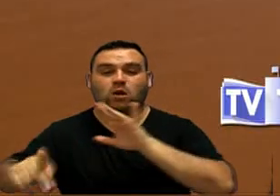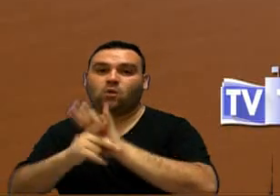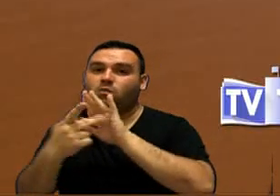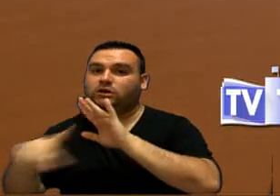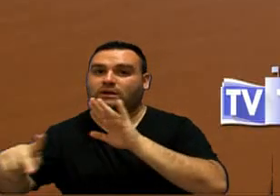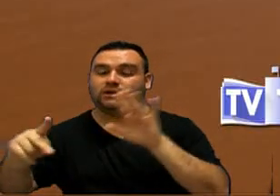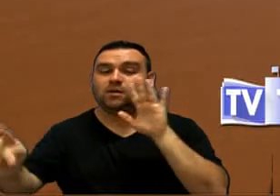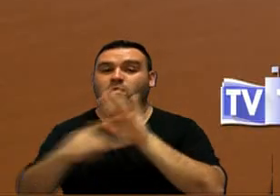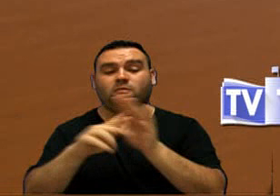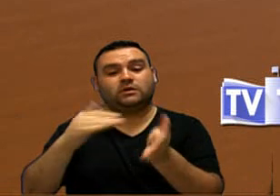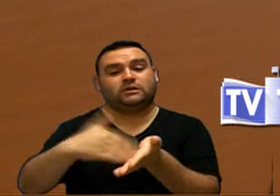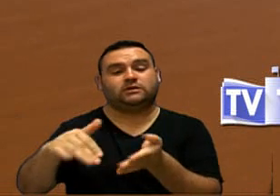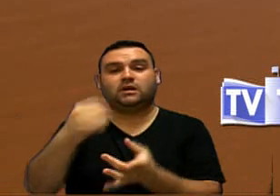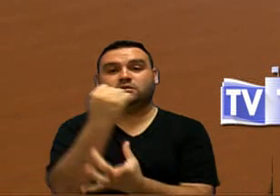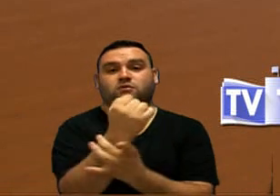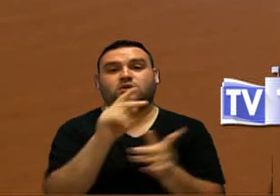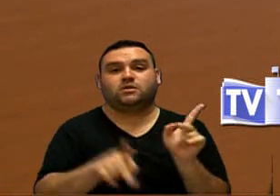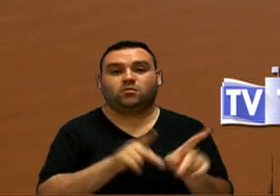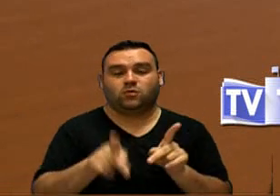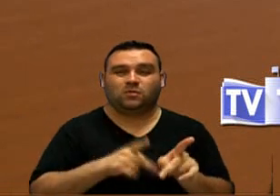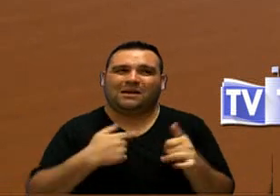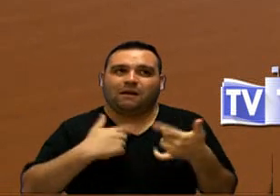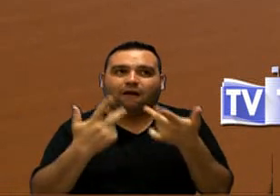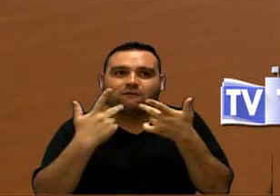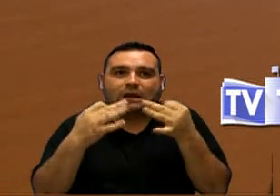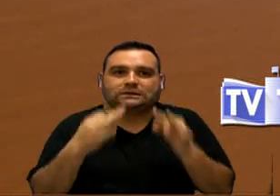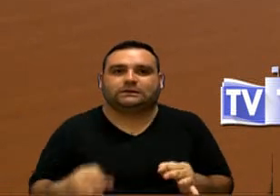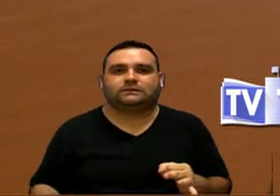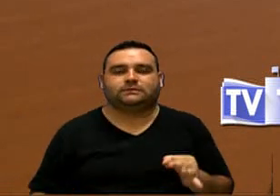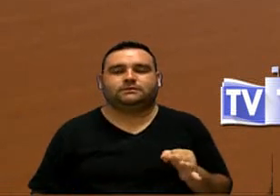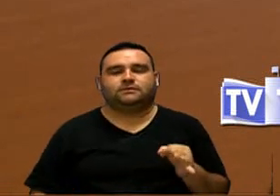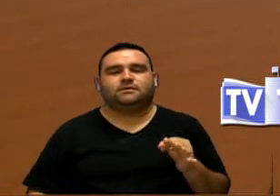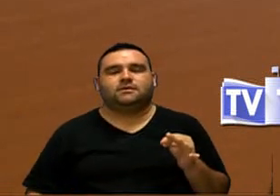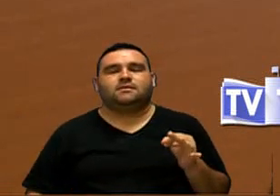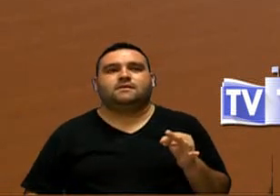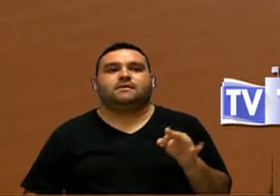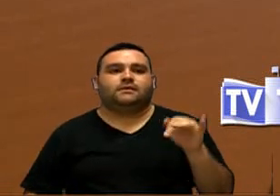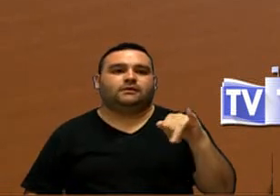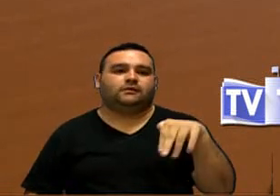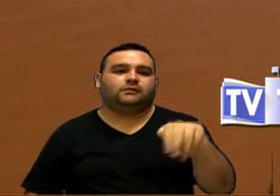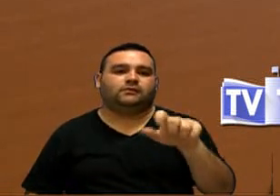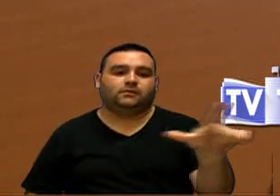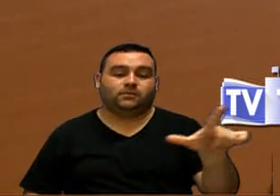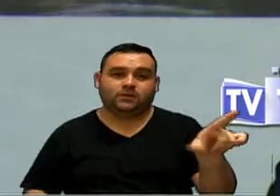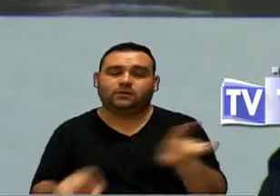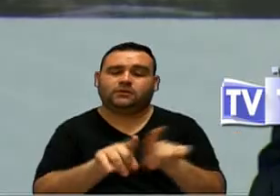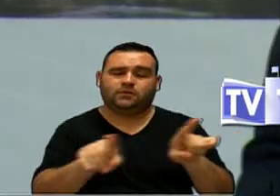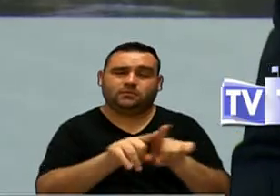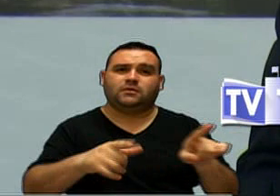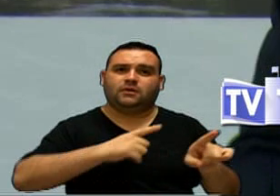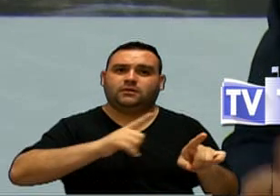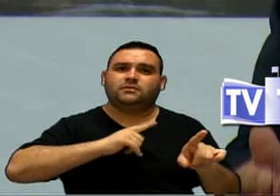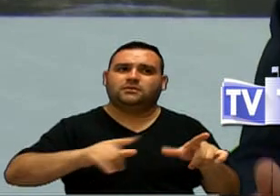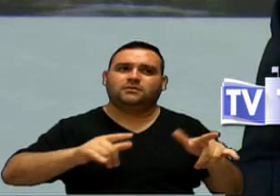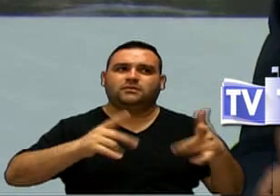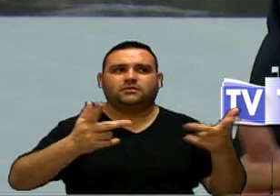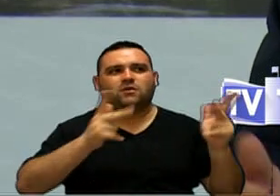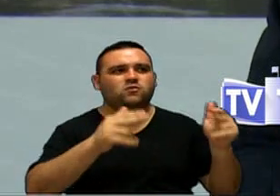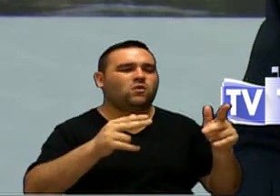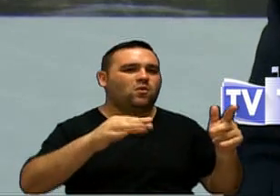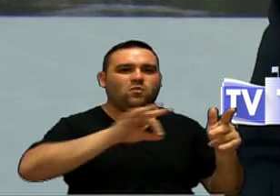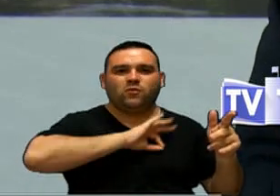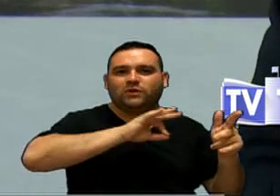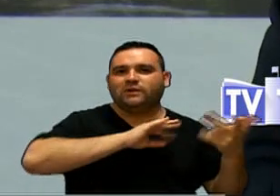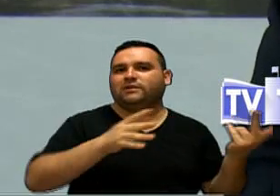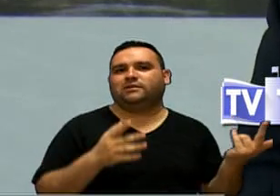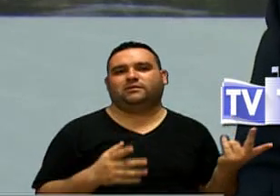pertence à Secretaria da Segurança Pública. Eu posso lhe dizer, vereadora, que o IML também sofre, como Polícia Militar, Polícia